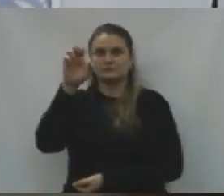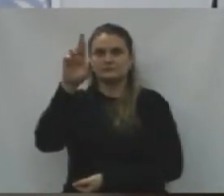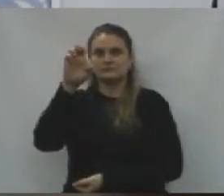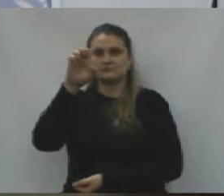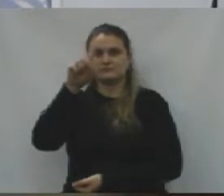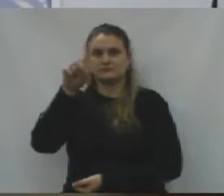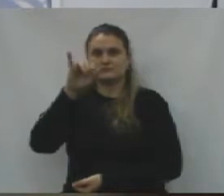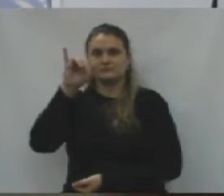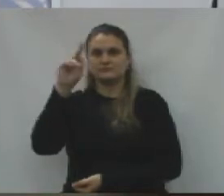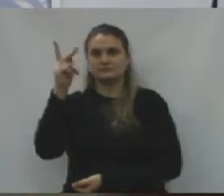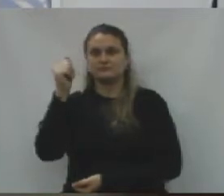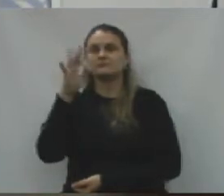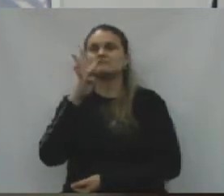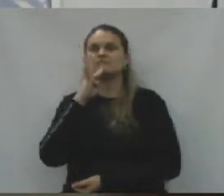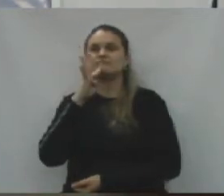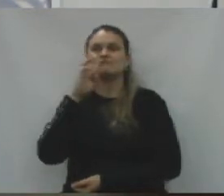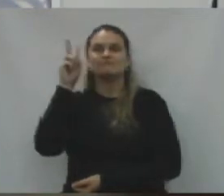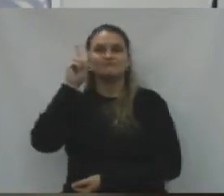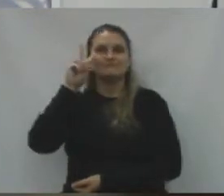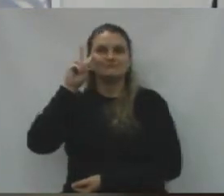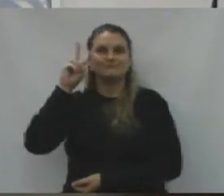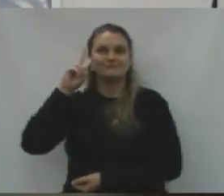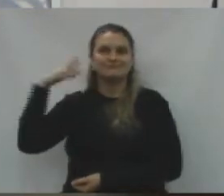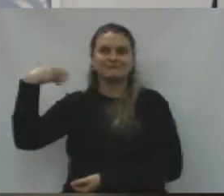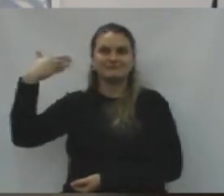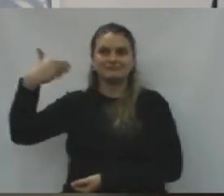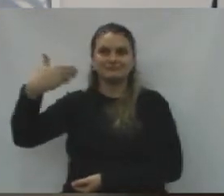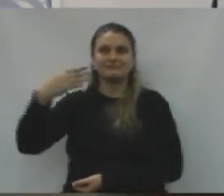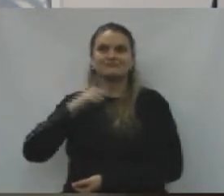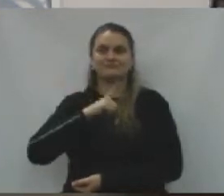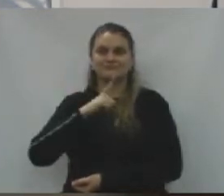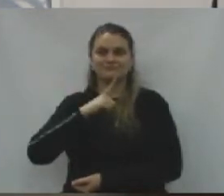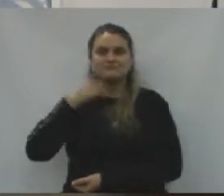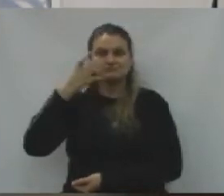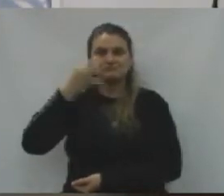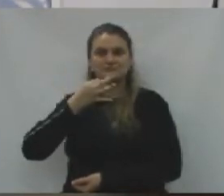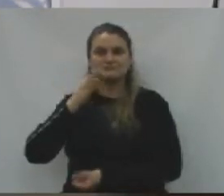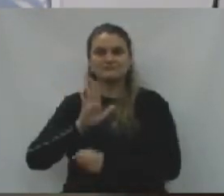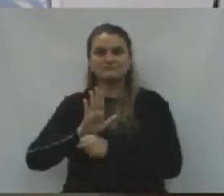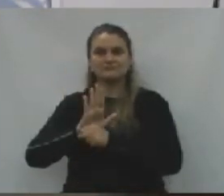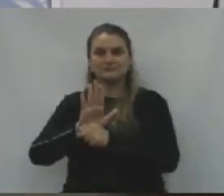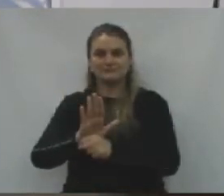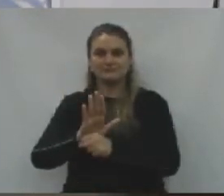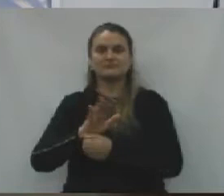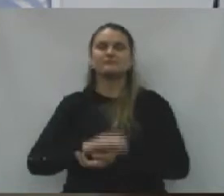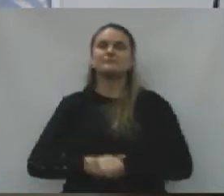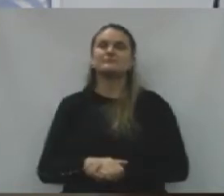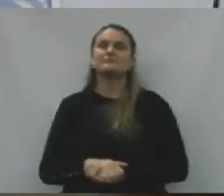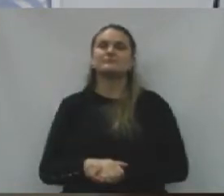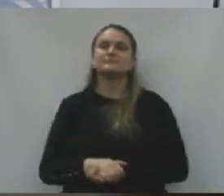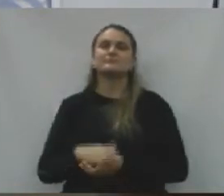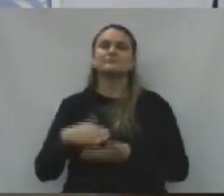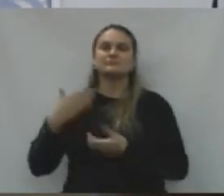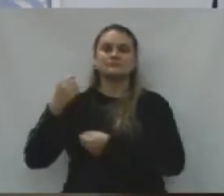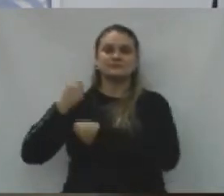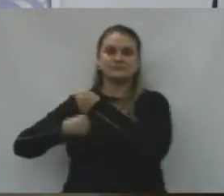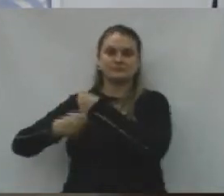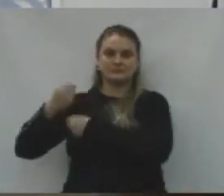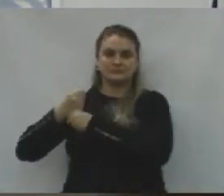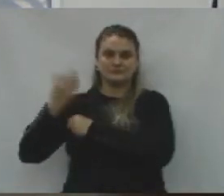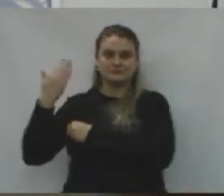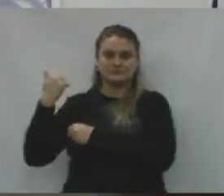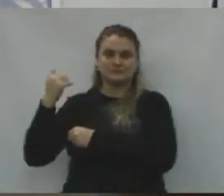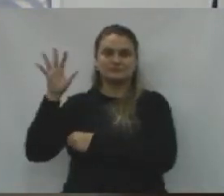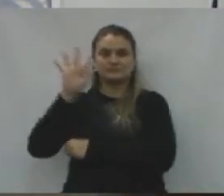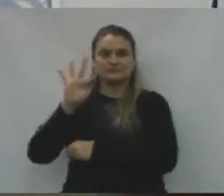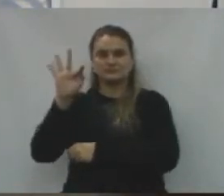Leoni Wolff, que conhece toda essa história, né, professora? E, com certeza, tem nos ajudado muito aí. Então, ano passado,